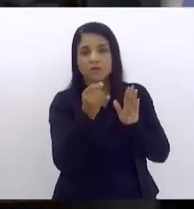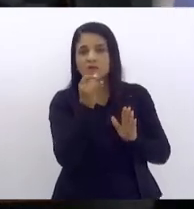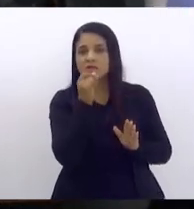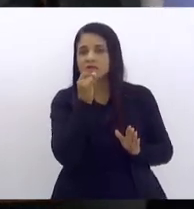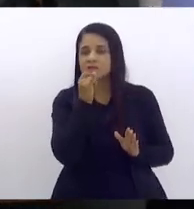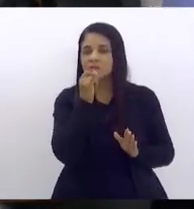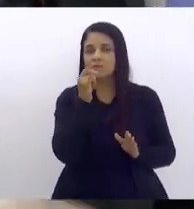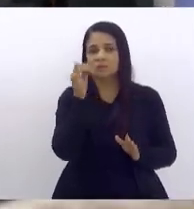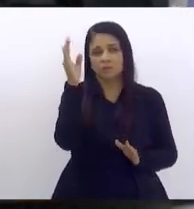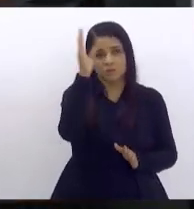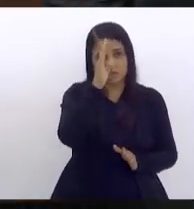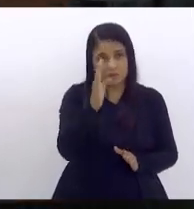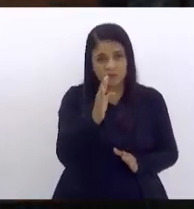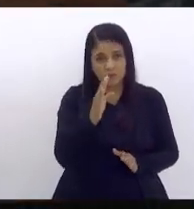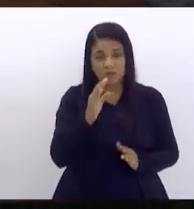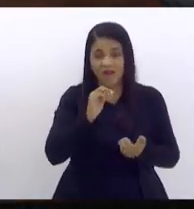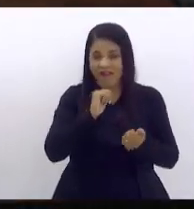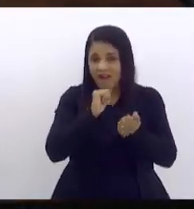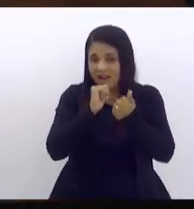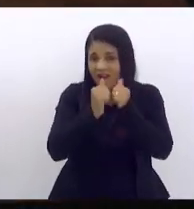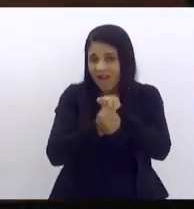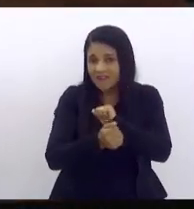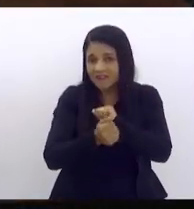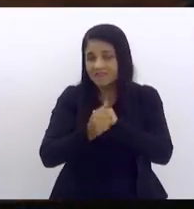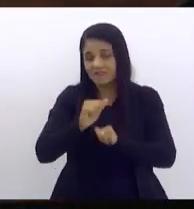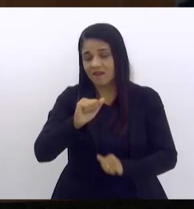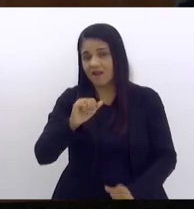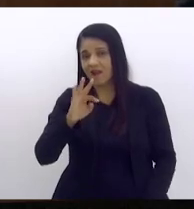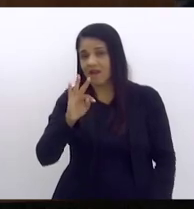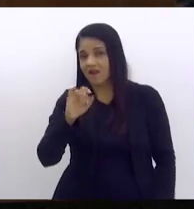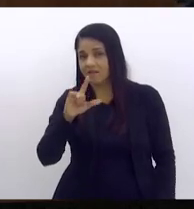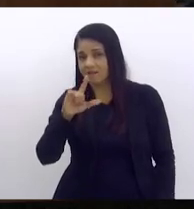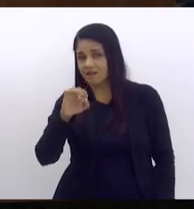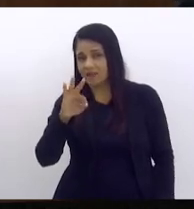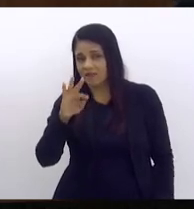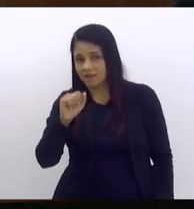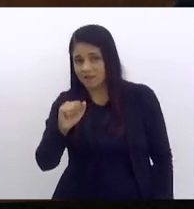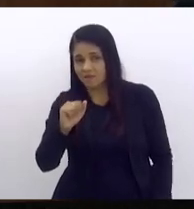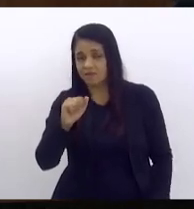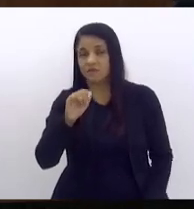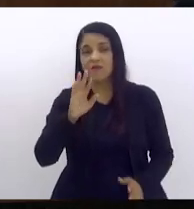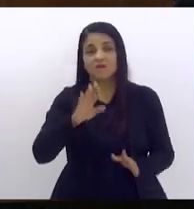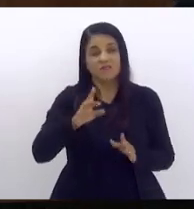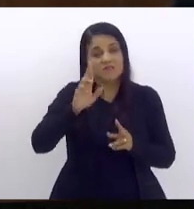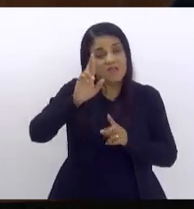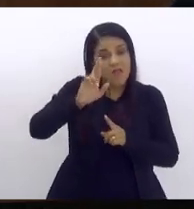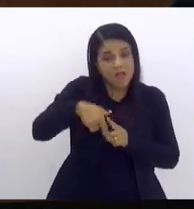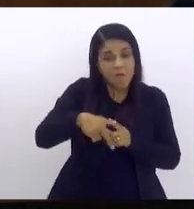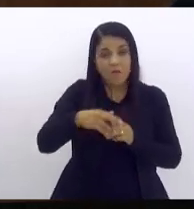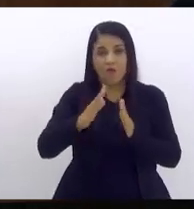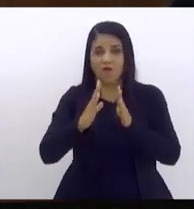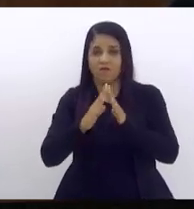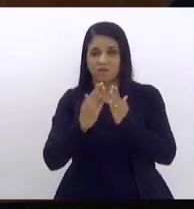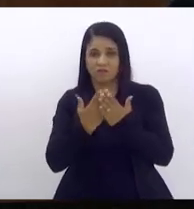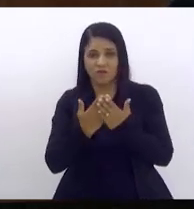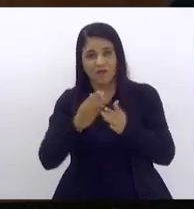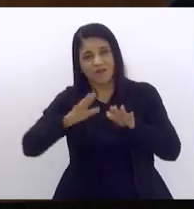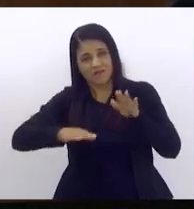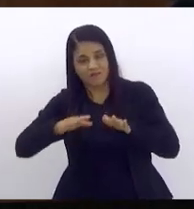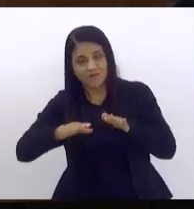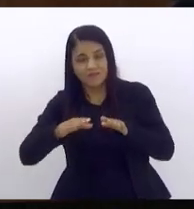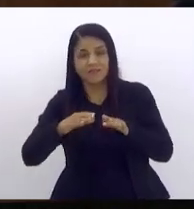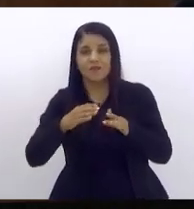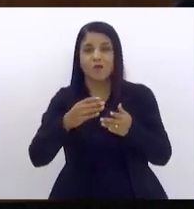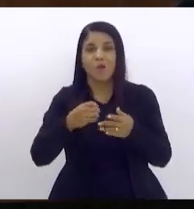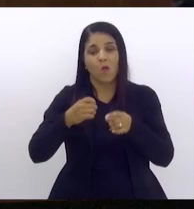alto rendimento, infelizmente, acabam reprovando ou deixando a escola porque alguns professores não entendem